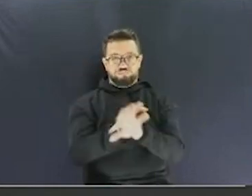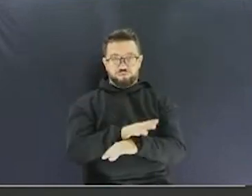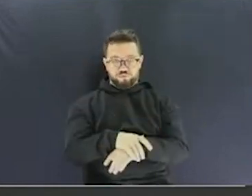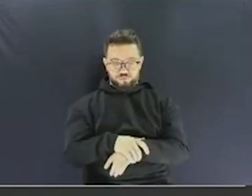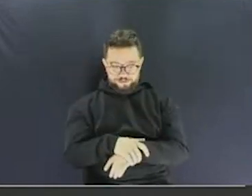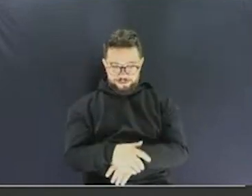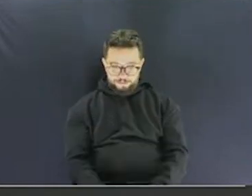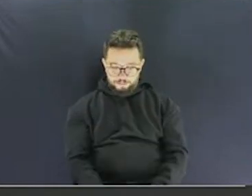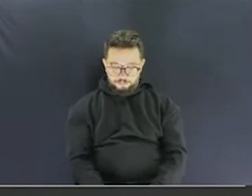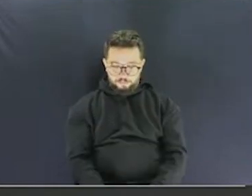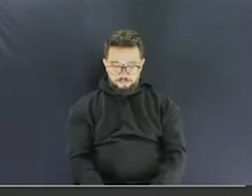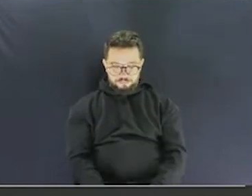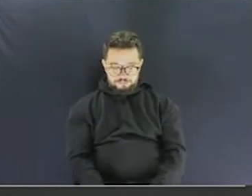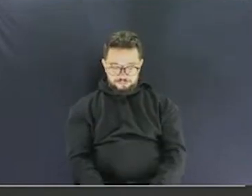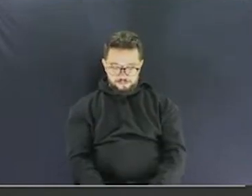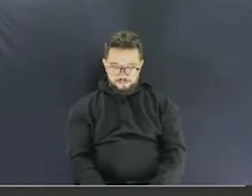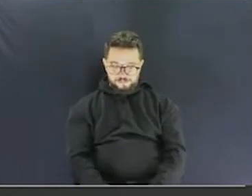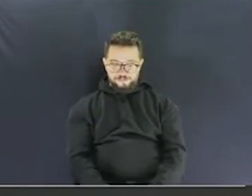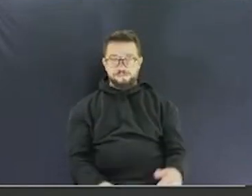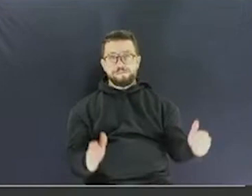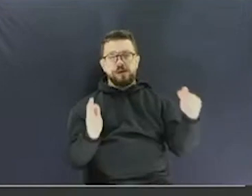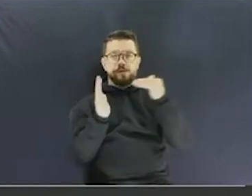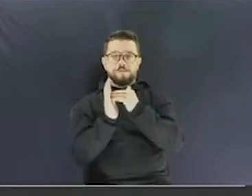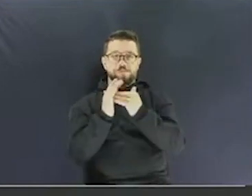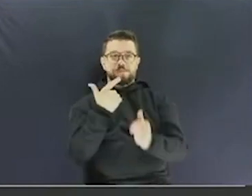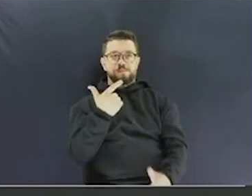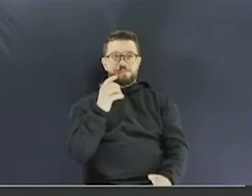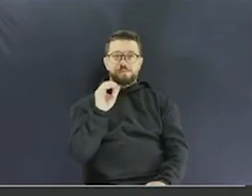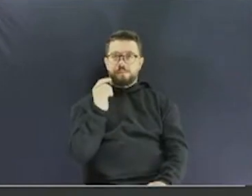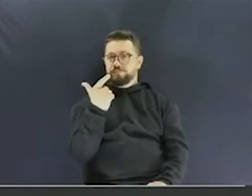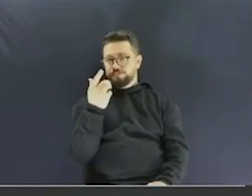atendidas, lembrando que até 2025 para a gente correr atrás do resultado, né?